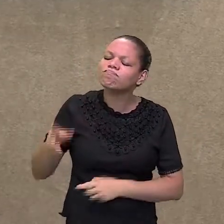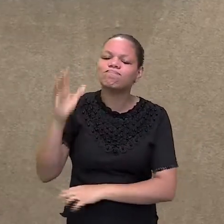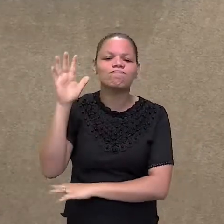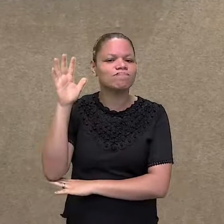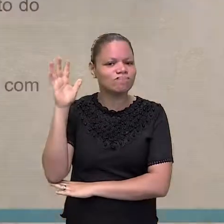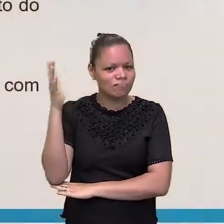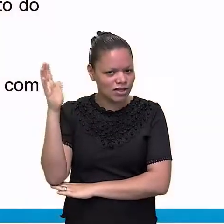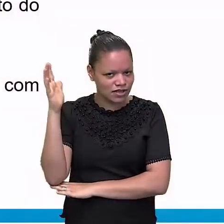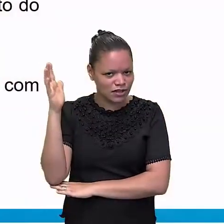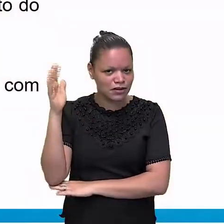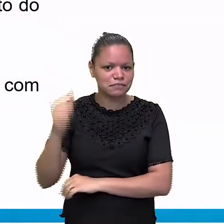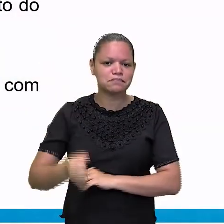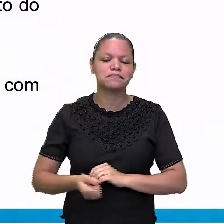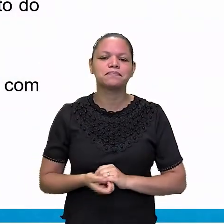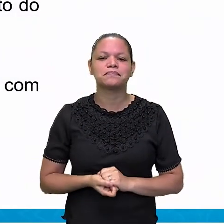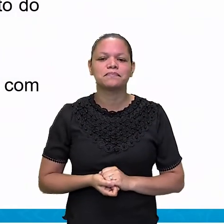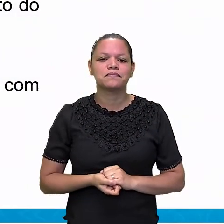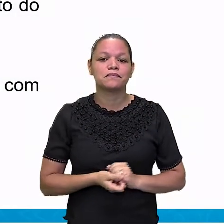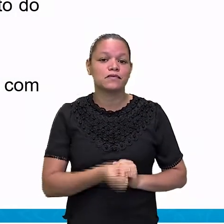Questão 3.